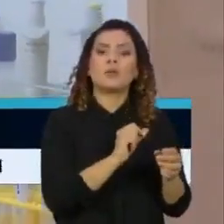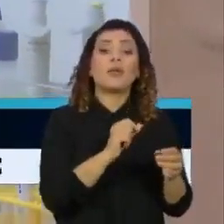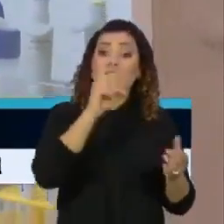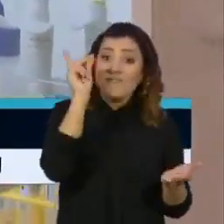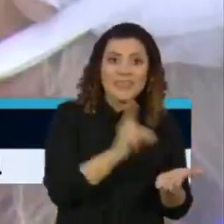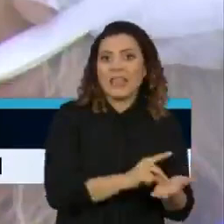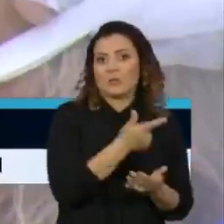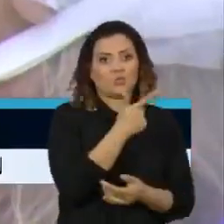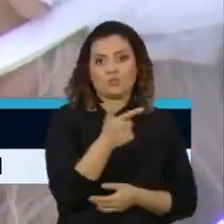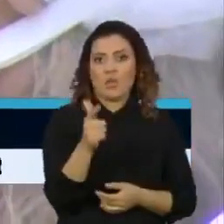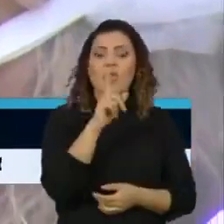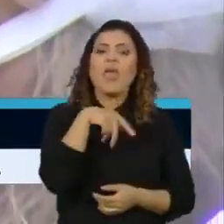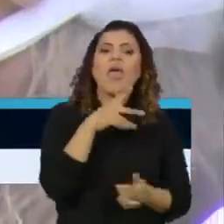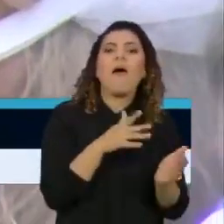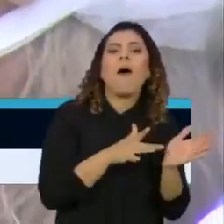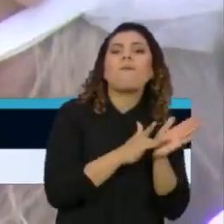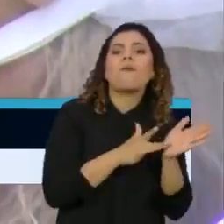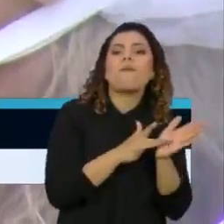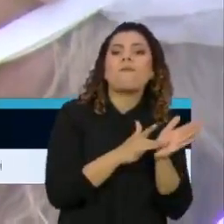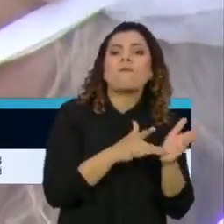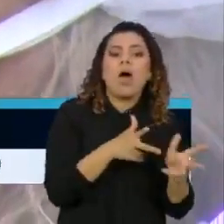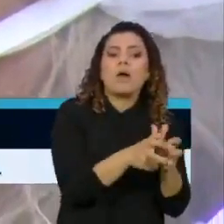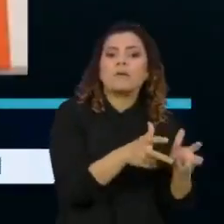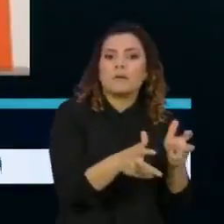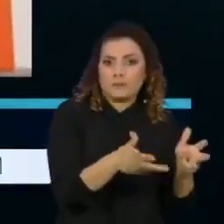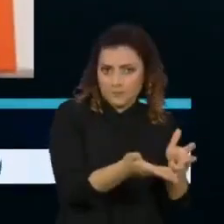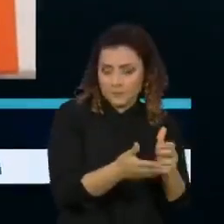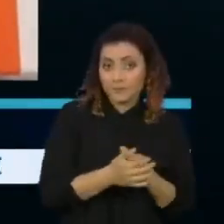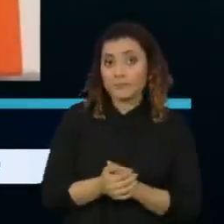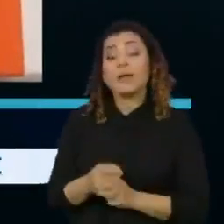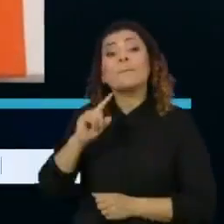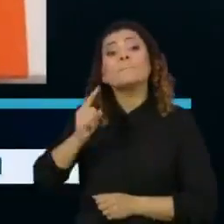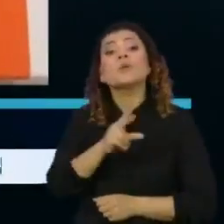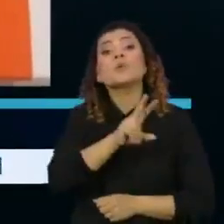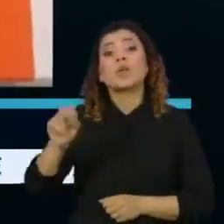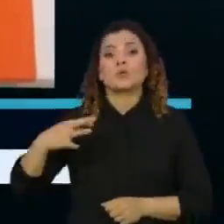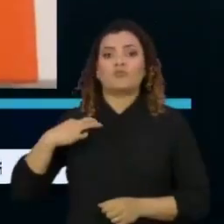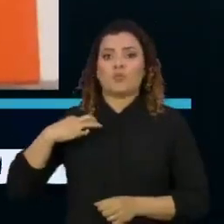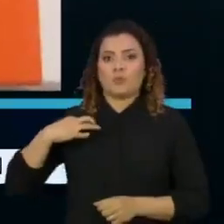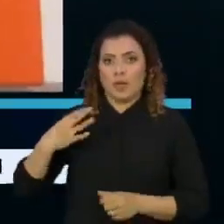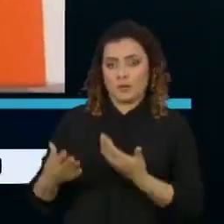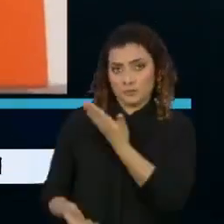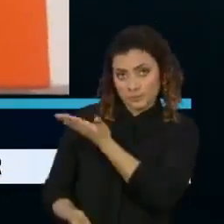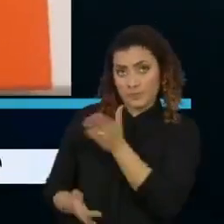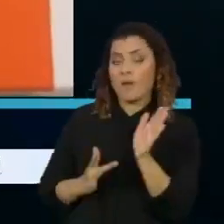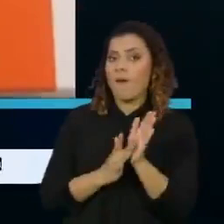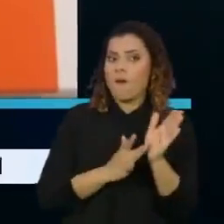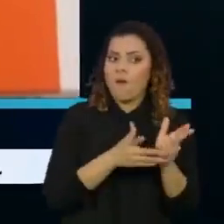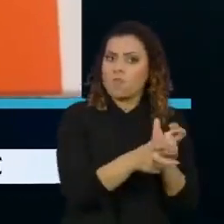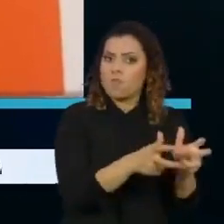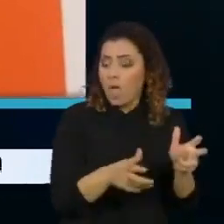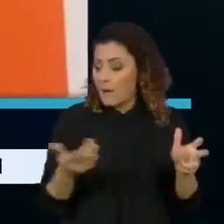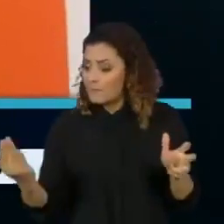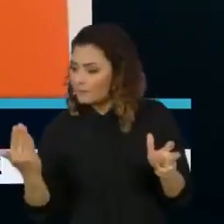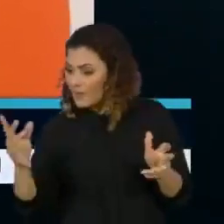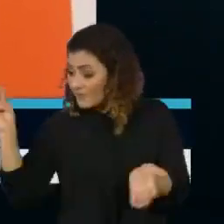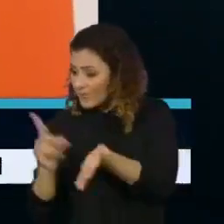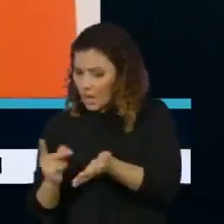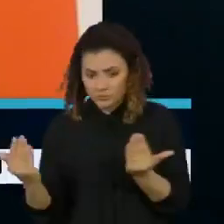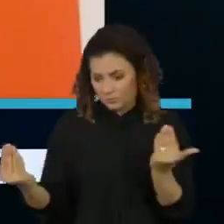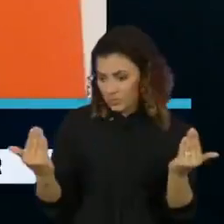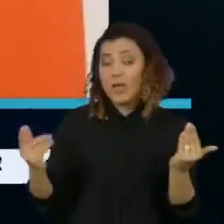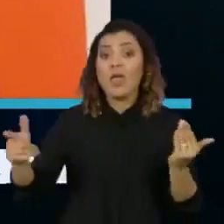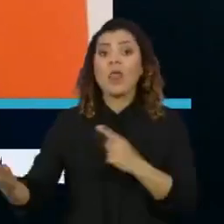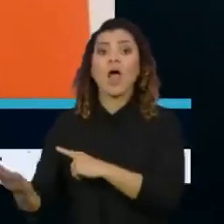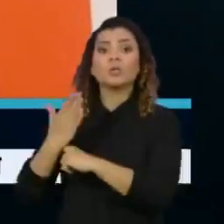no lugar da droga em teste por mais de 1.500 voluntários o baricitinib age primordialmente no controle do